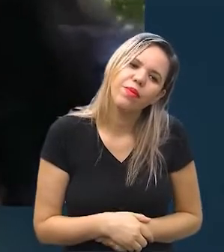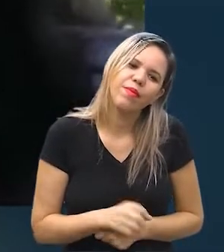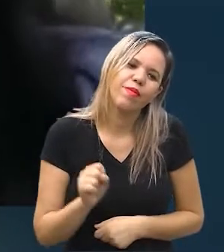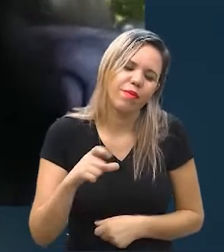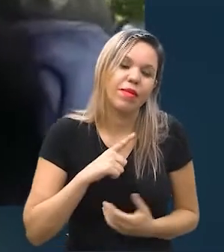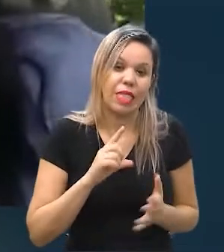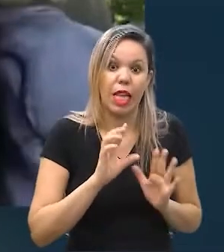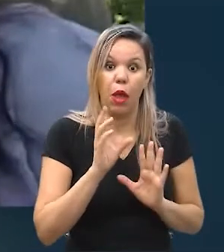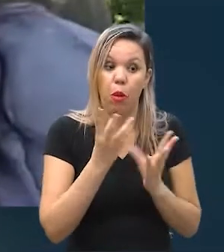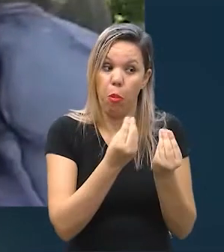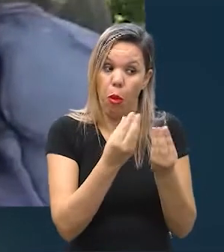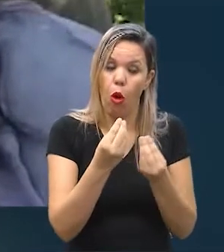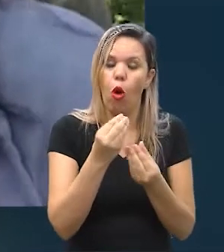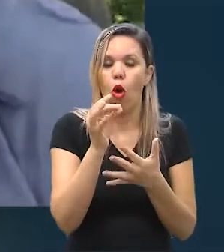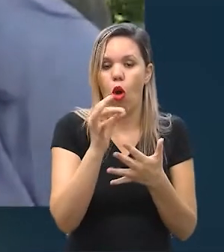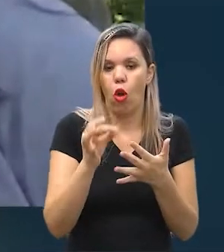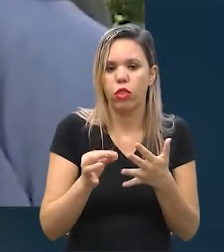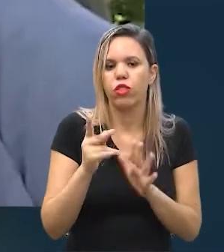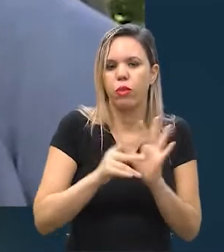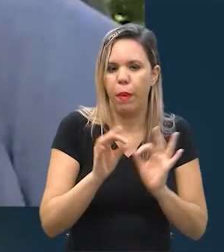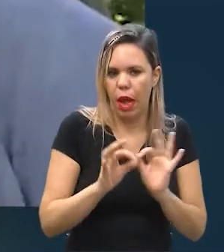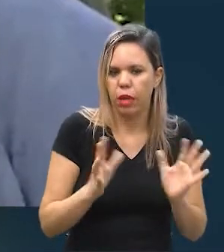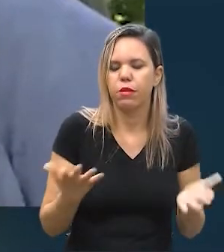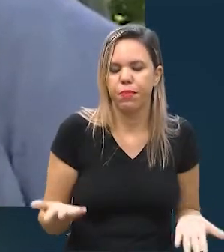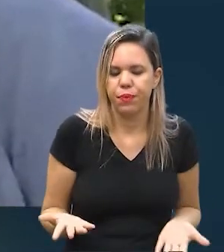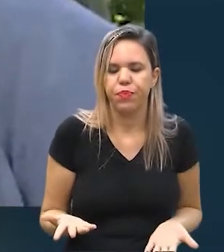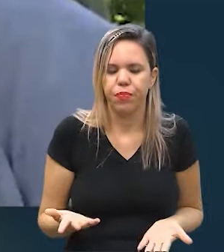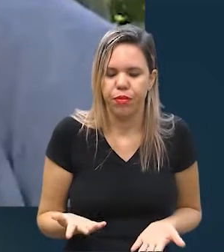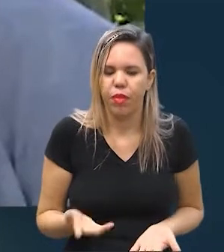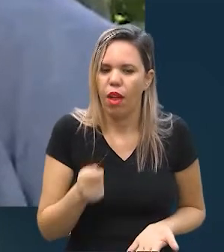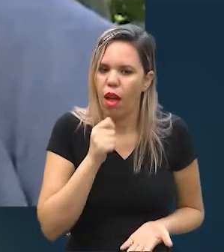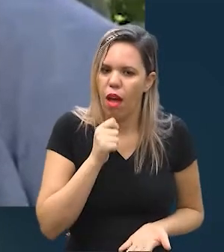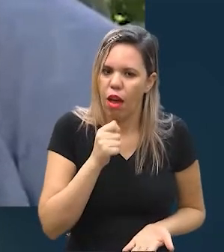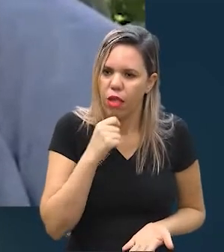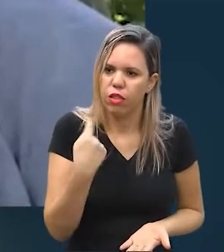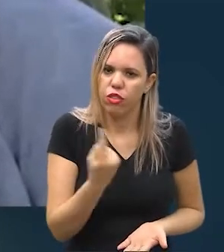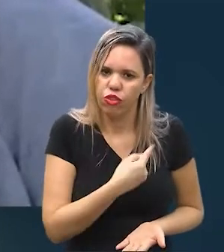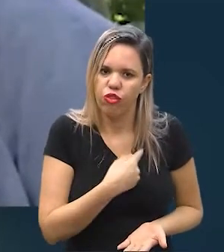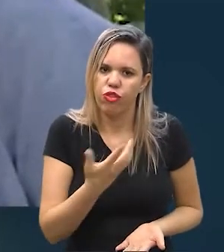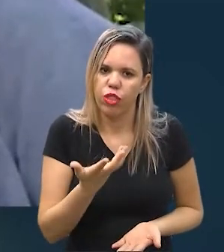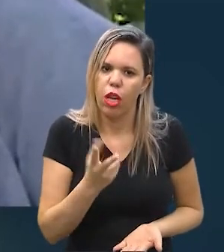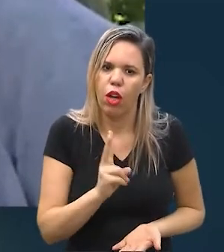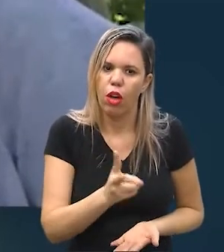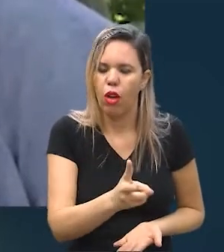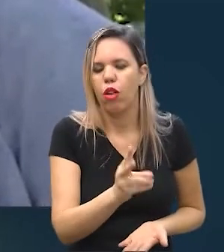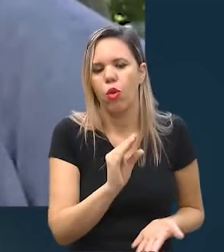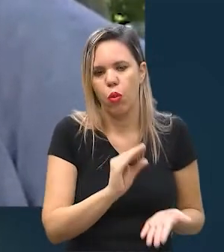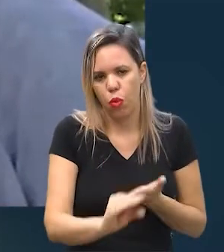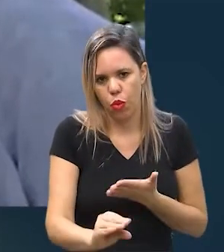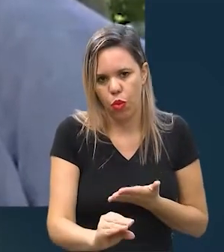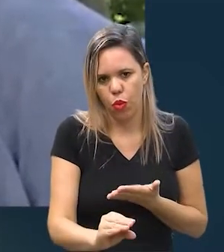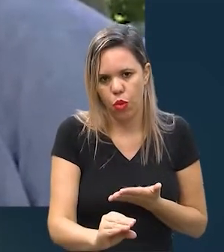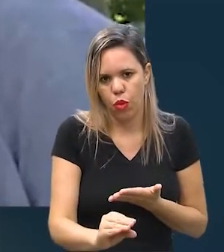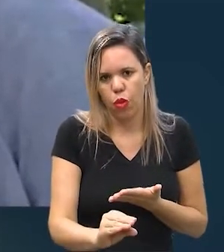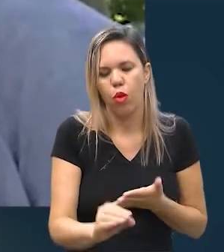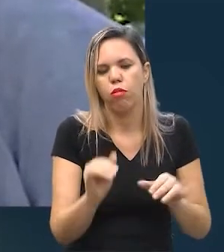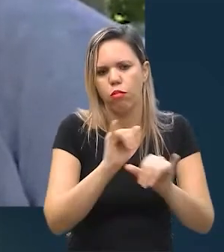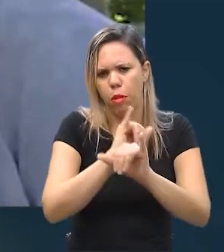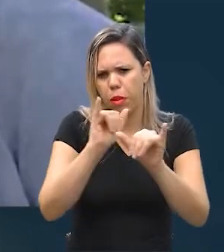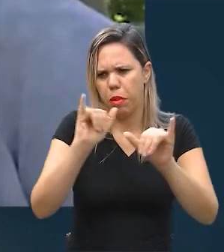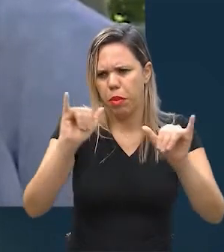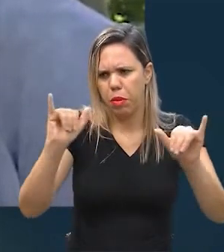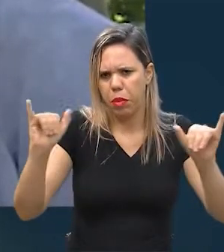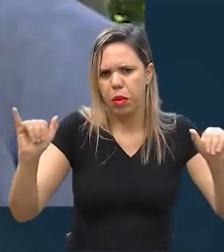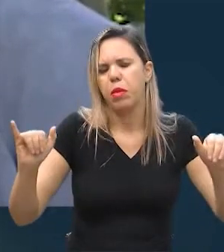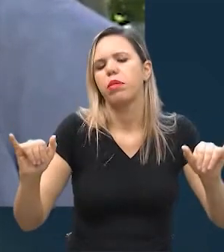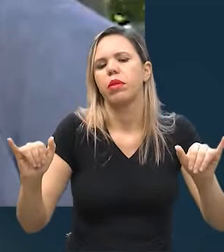Bastante, vários planos. Nosso, assim, ainda a gente quer continuar investindo bastante em marketing.